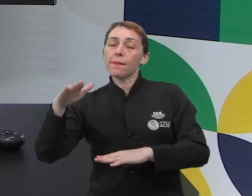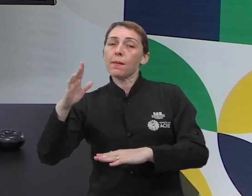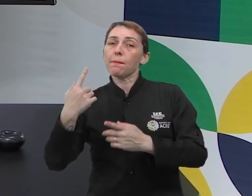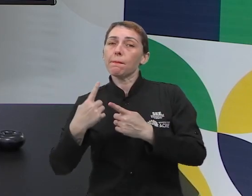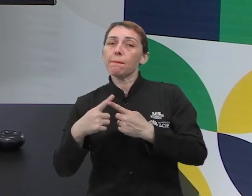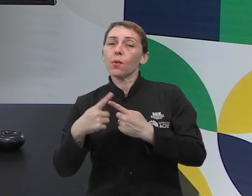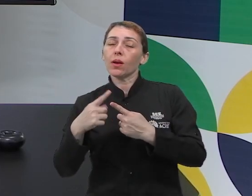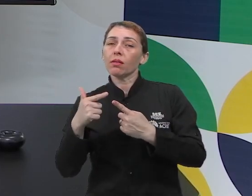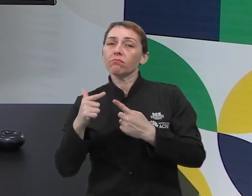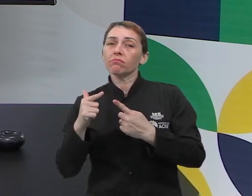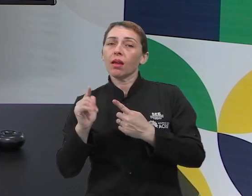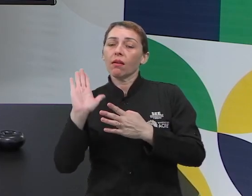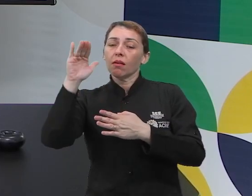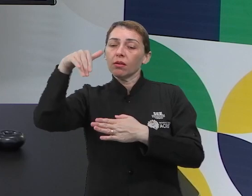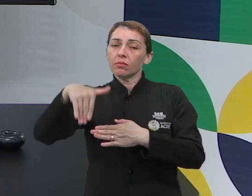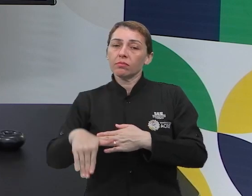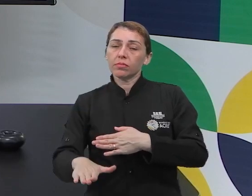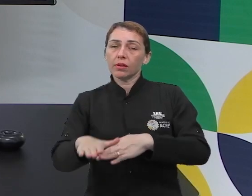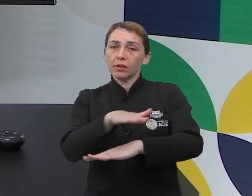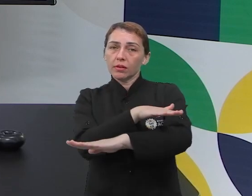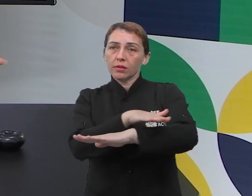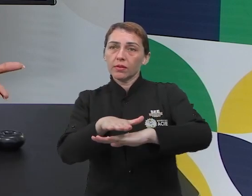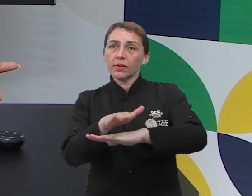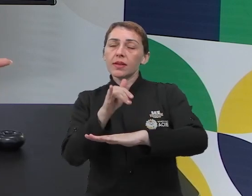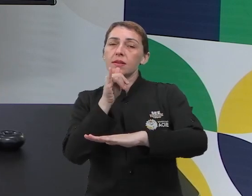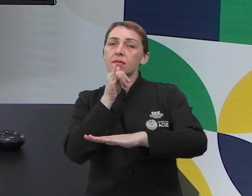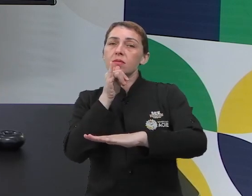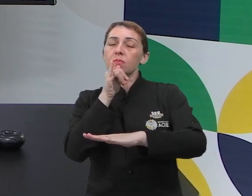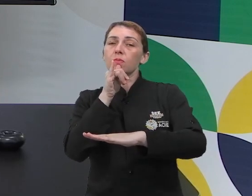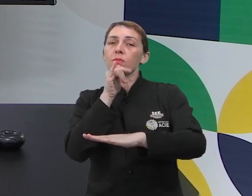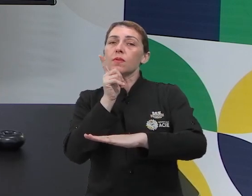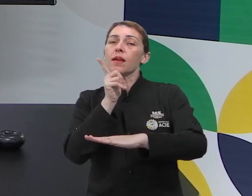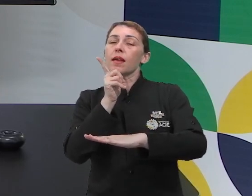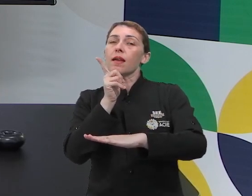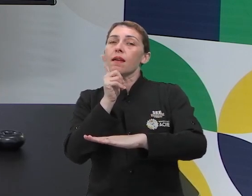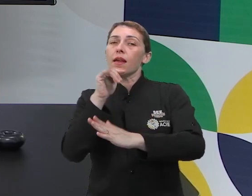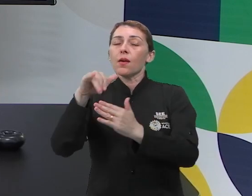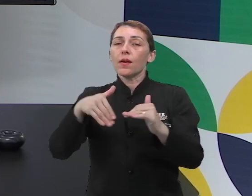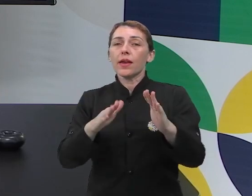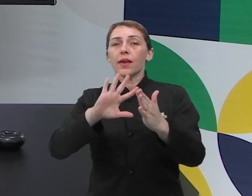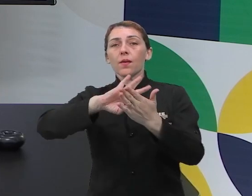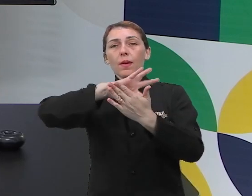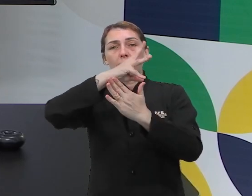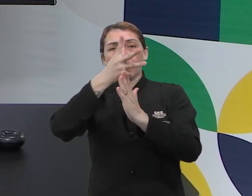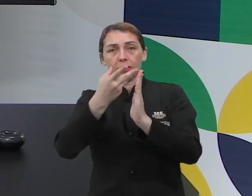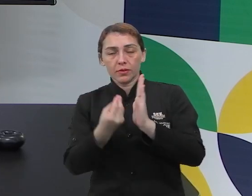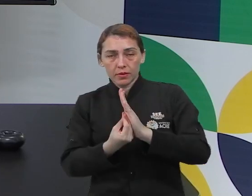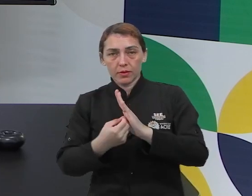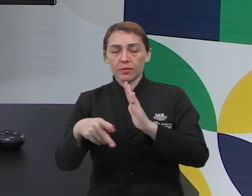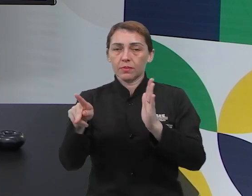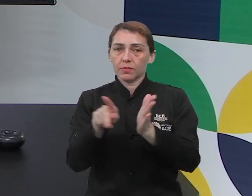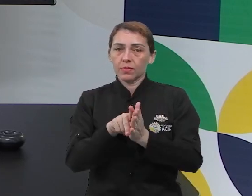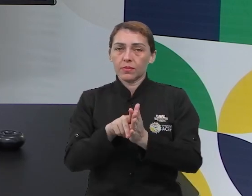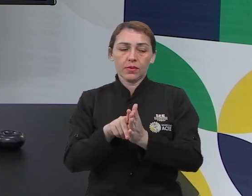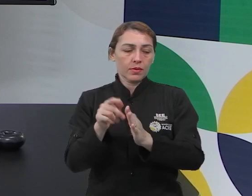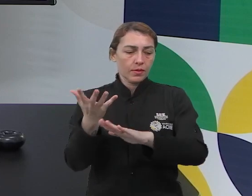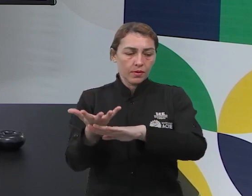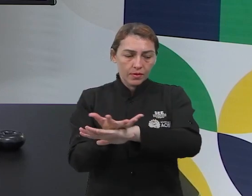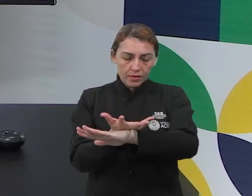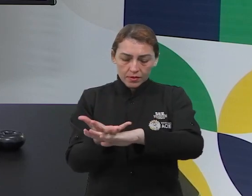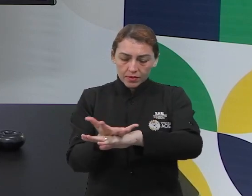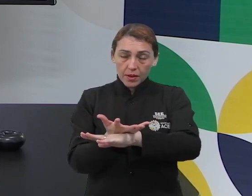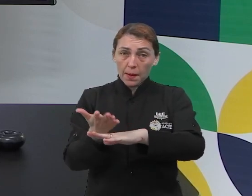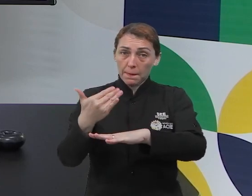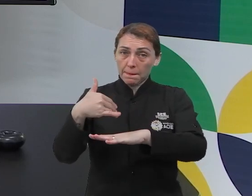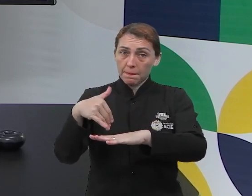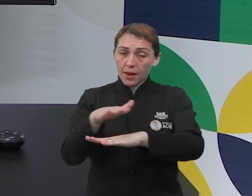queda, né? Nós estamos ali em áreas planas. Exemplo disso é o Rio Amazonas. O Rio Amazonas, ele é formado ali, né, na área de planície, então áreas